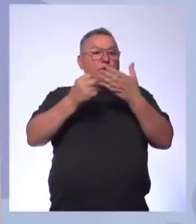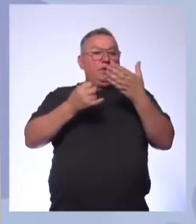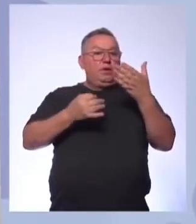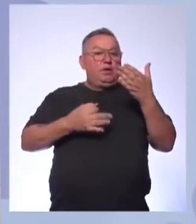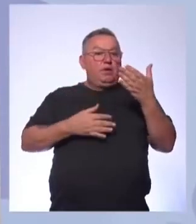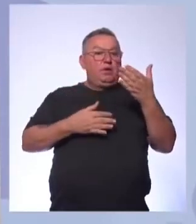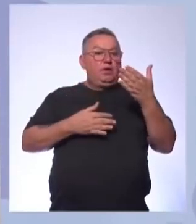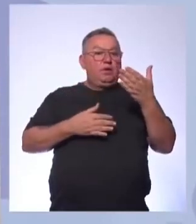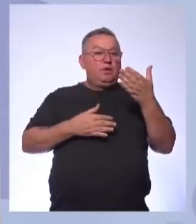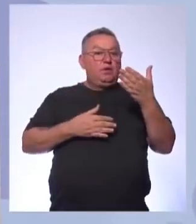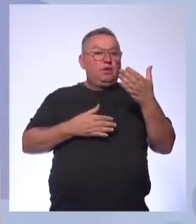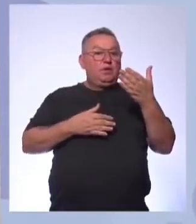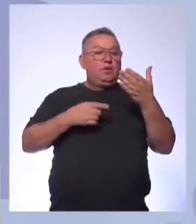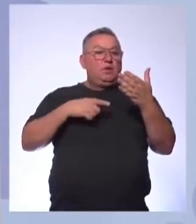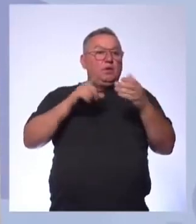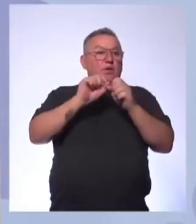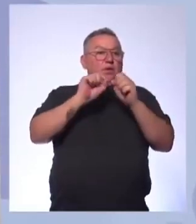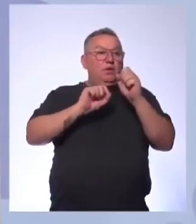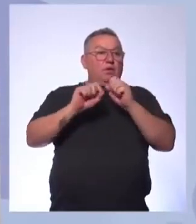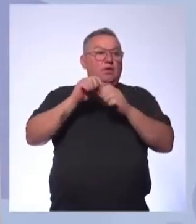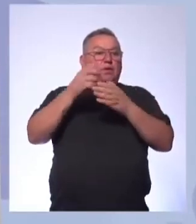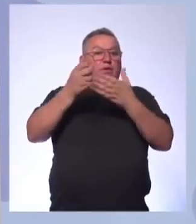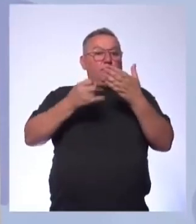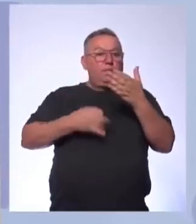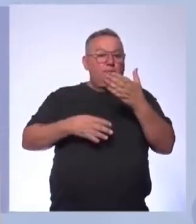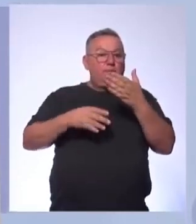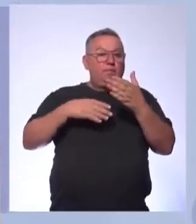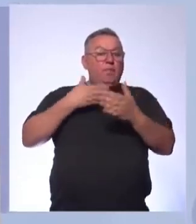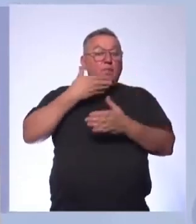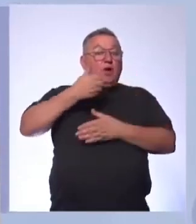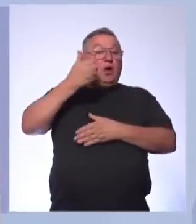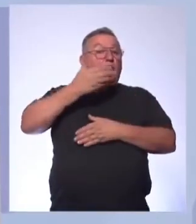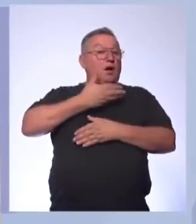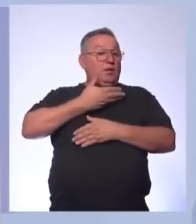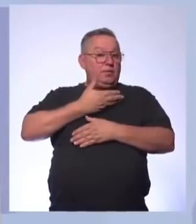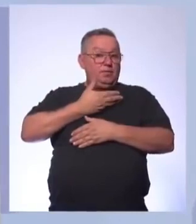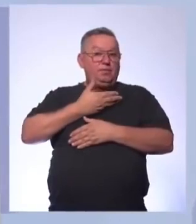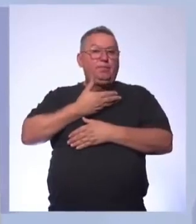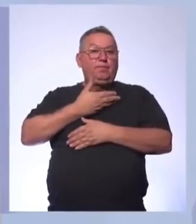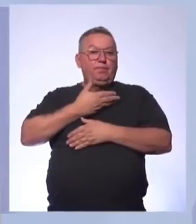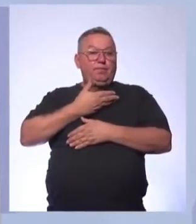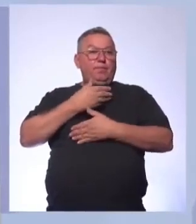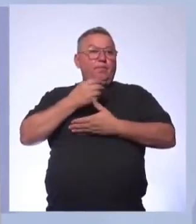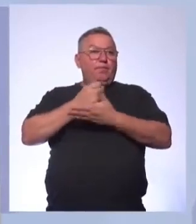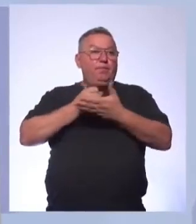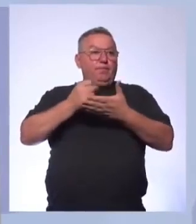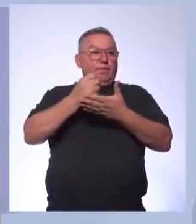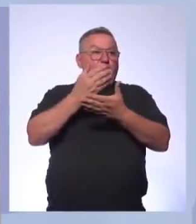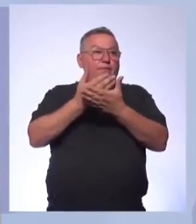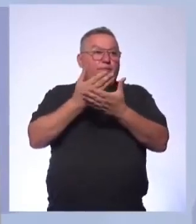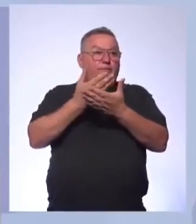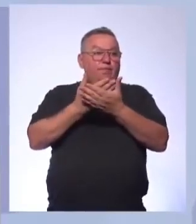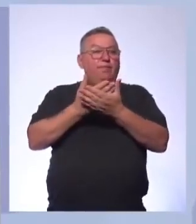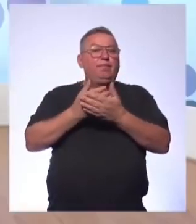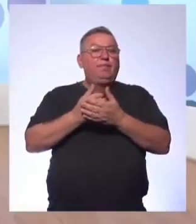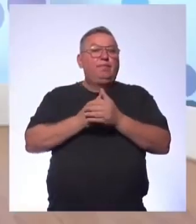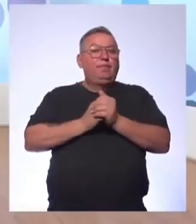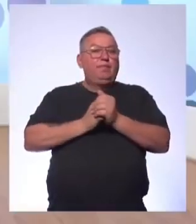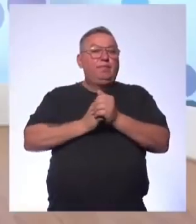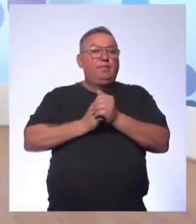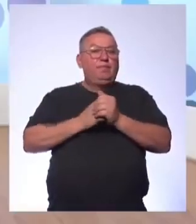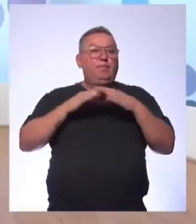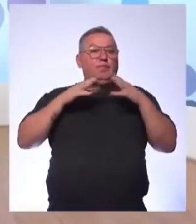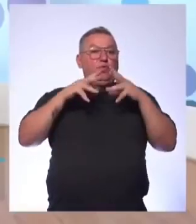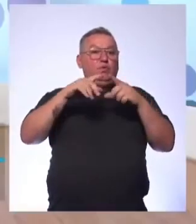no exercício, eu pedi para você describe your best friend, descrever o seu melhor amigo, baseado na aula, tá certo? Tudo